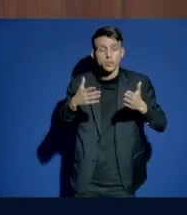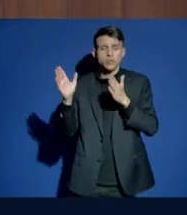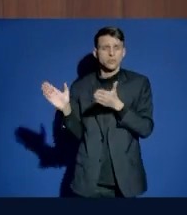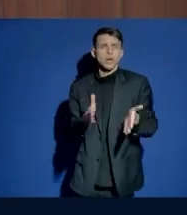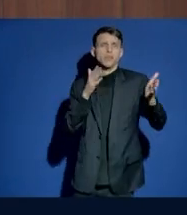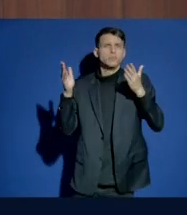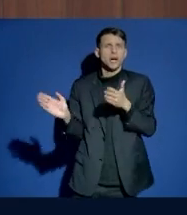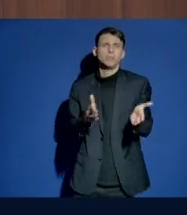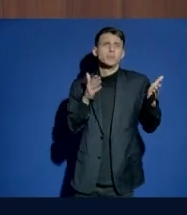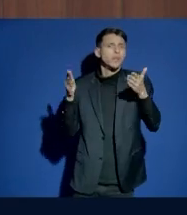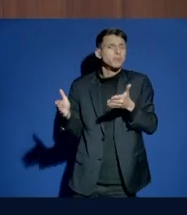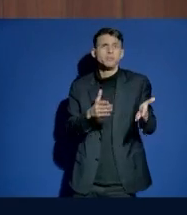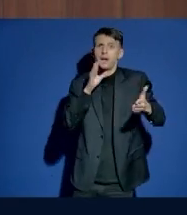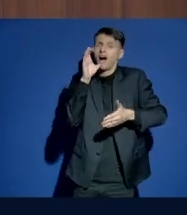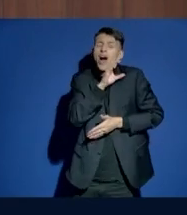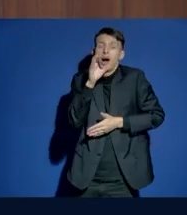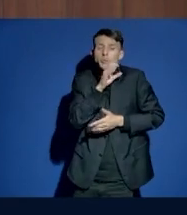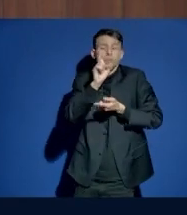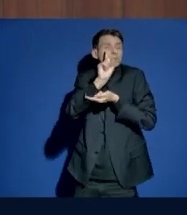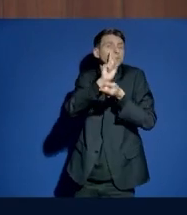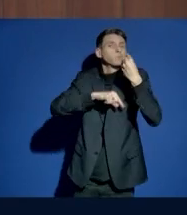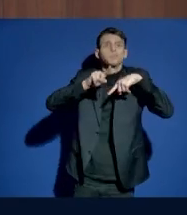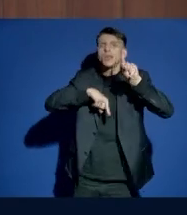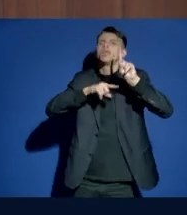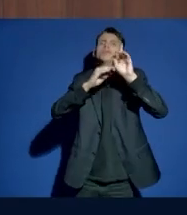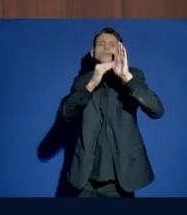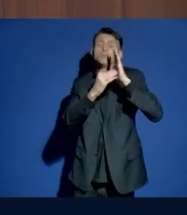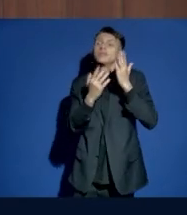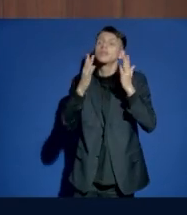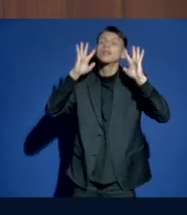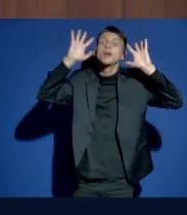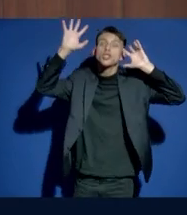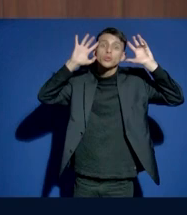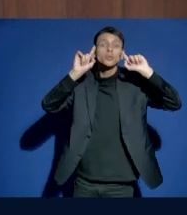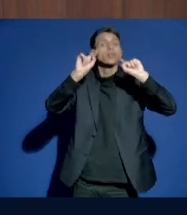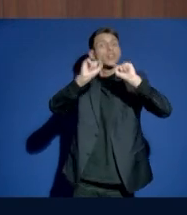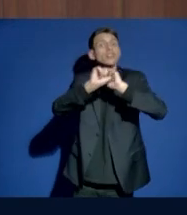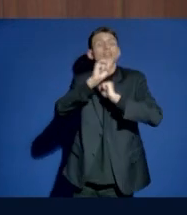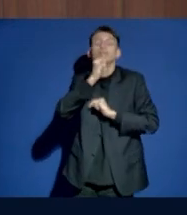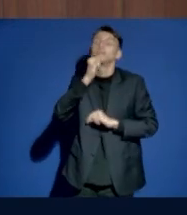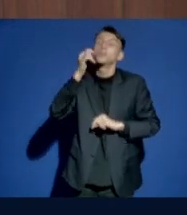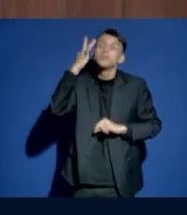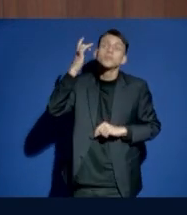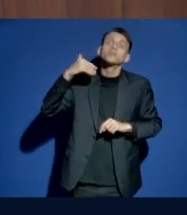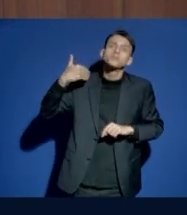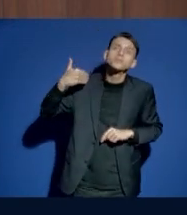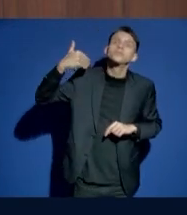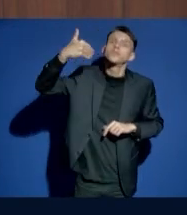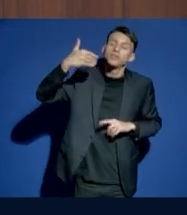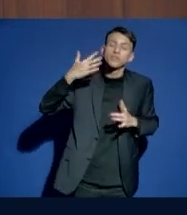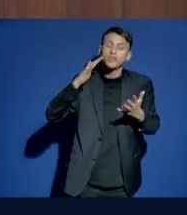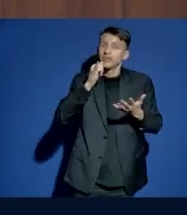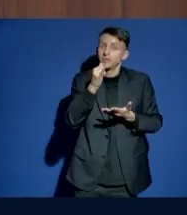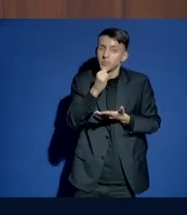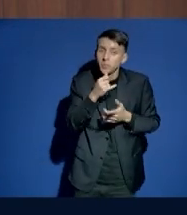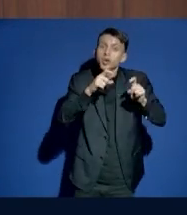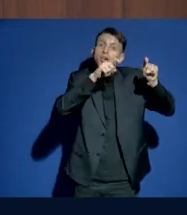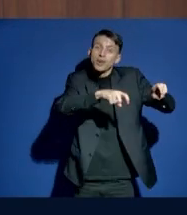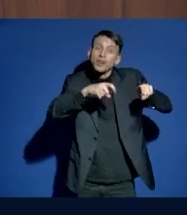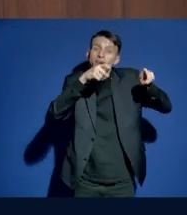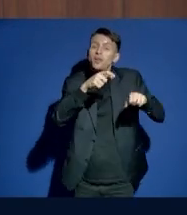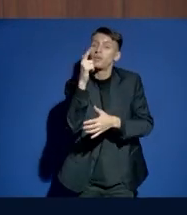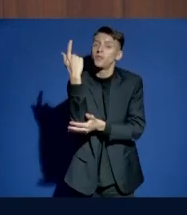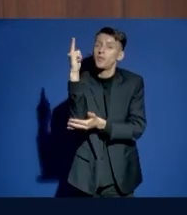por hectare que é recorde a cada momento quem imaginou amanhã que nós íamos dar conta de produzir no cerrado